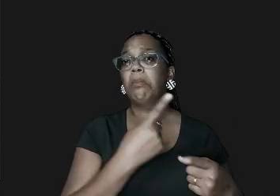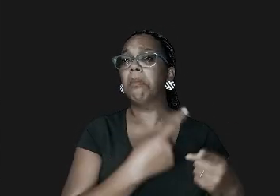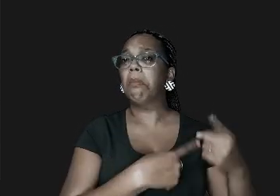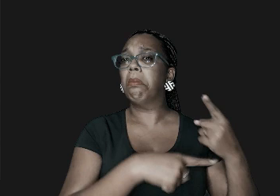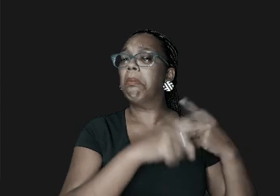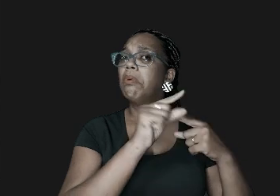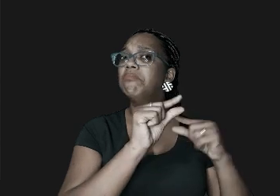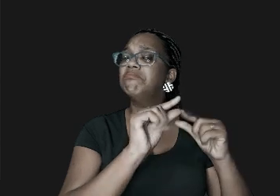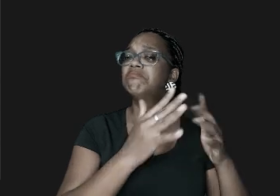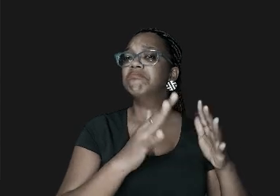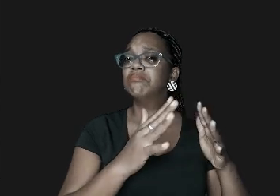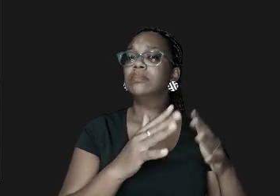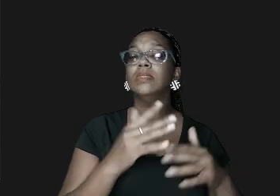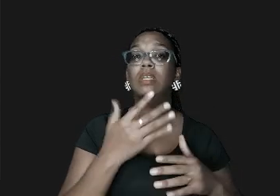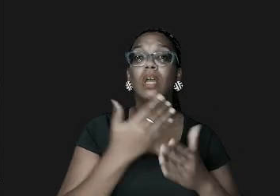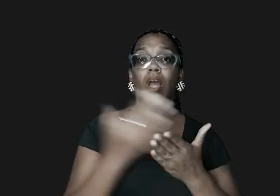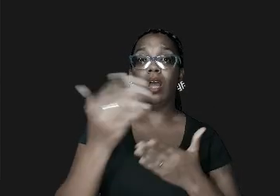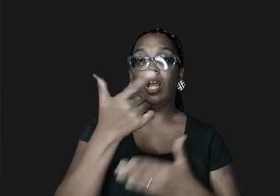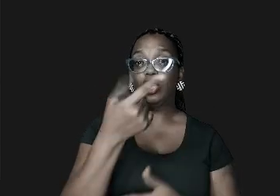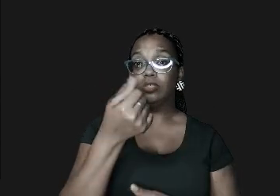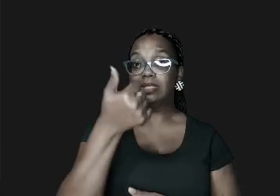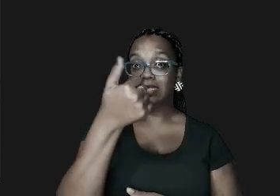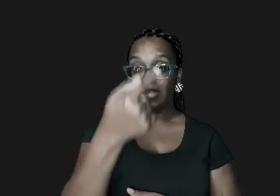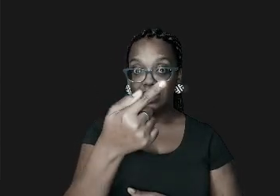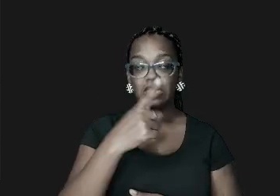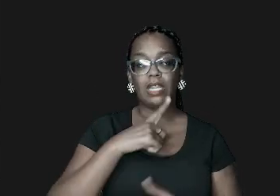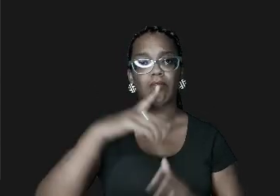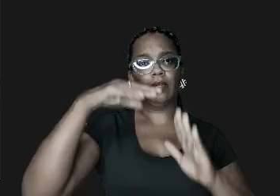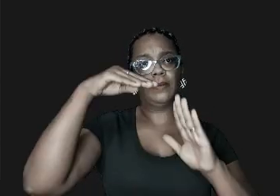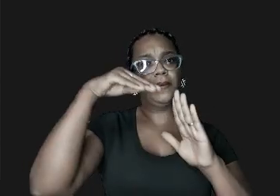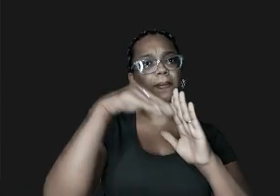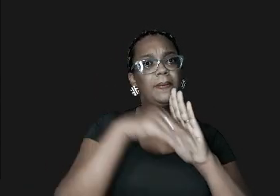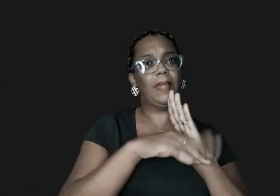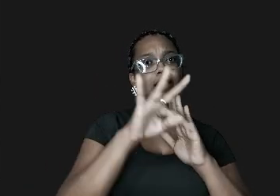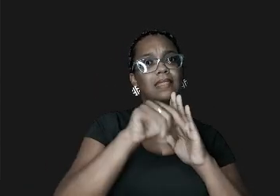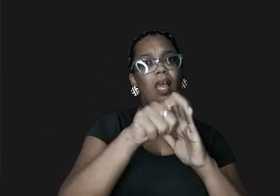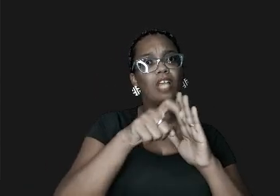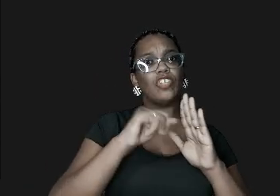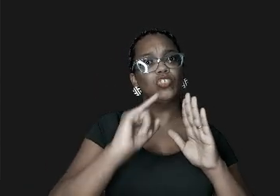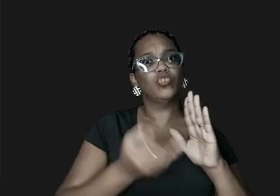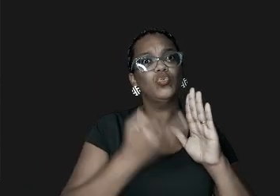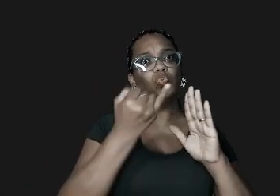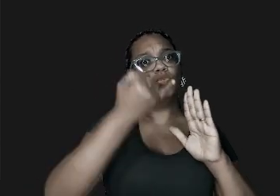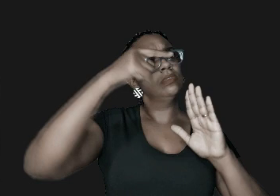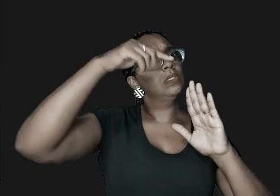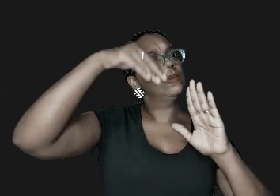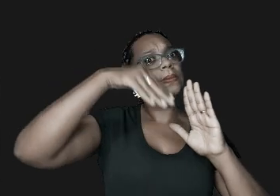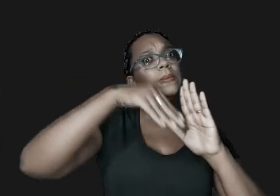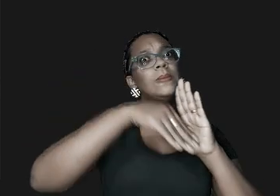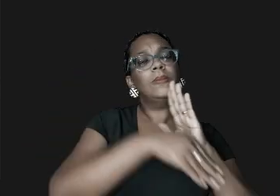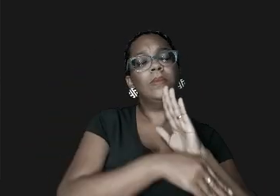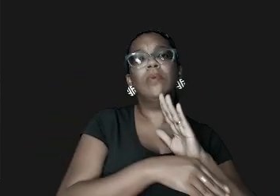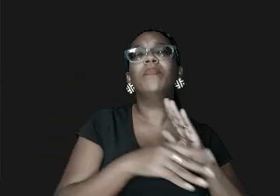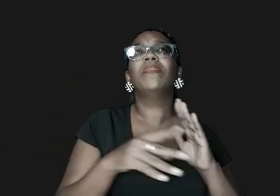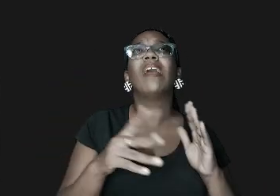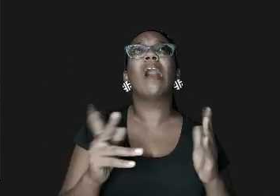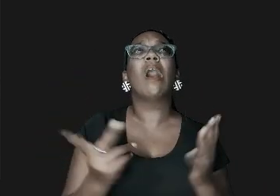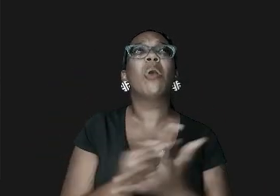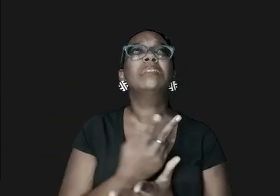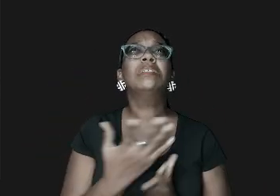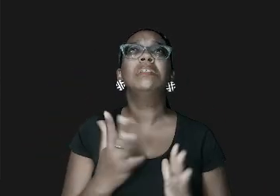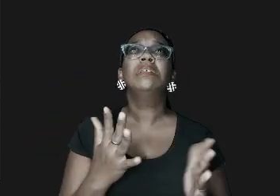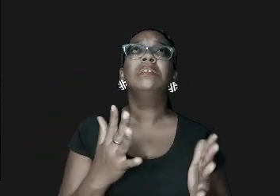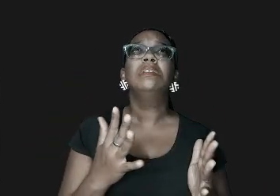na própria poupança tinha uma rentabilidade razoável e a partir de 2017 a gente teve ali uma queda de taxa de juros